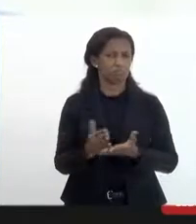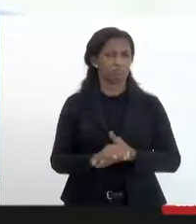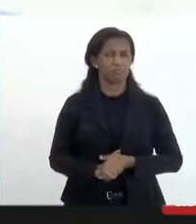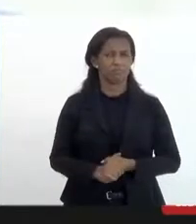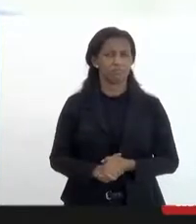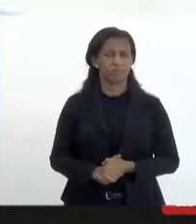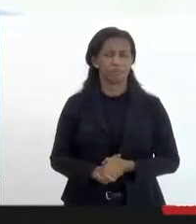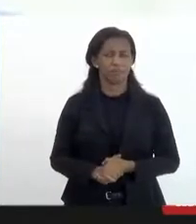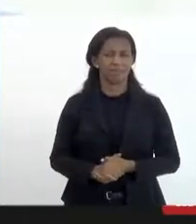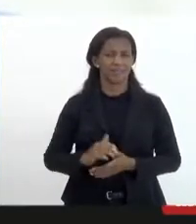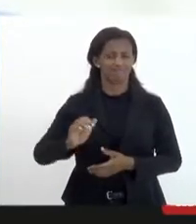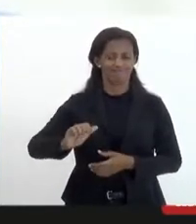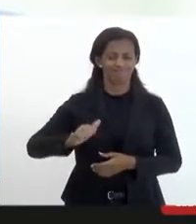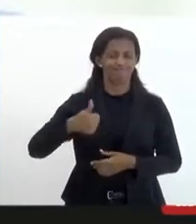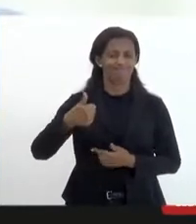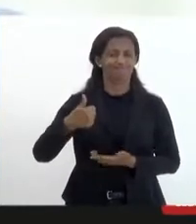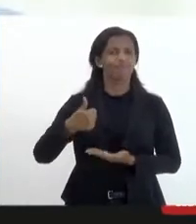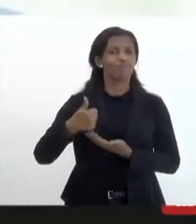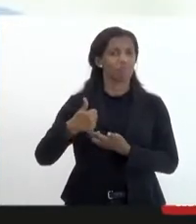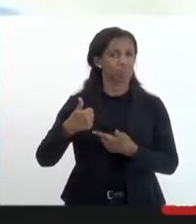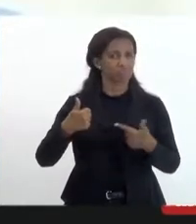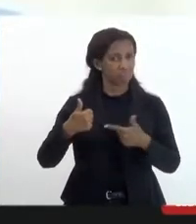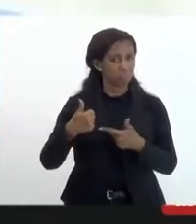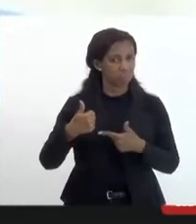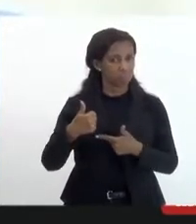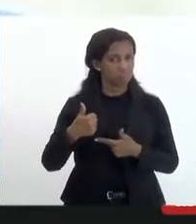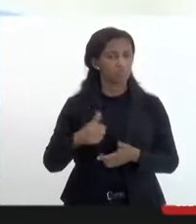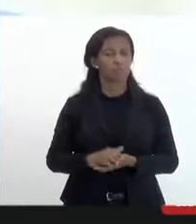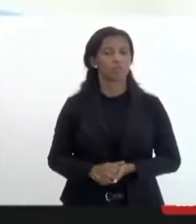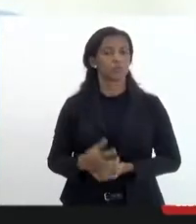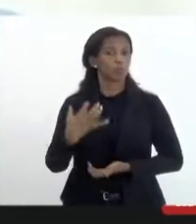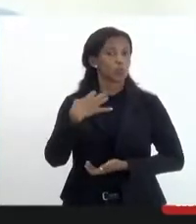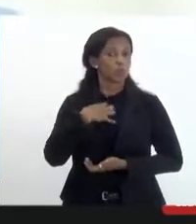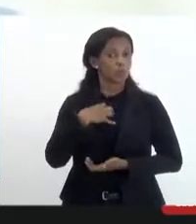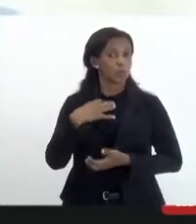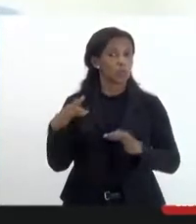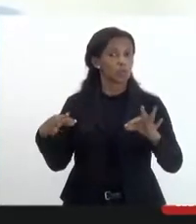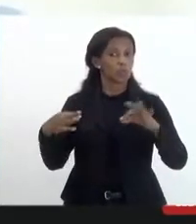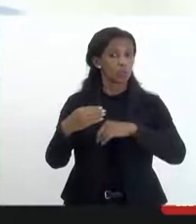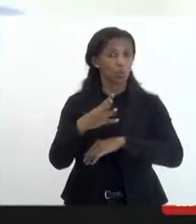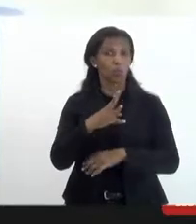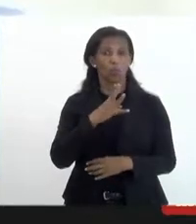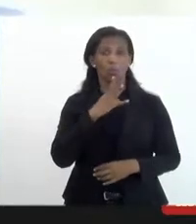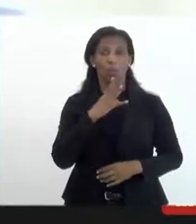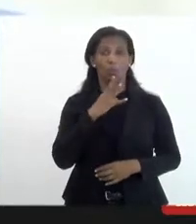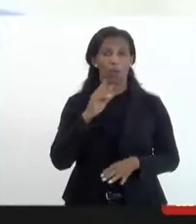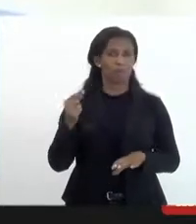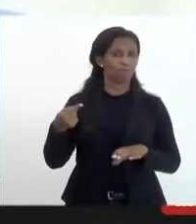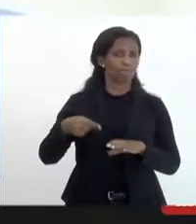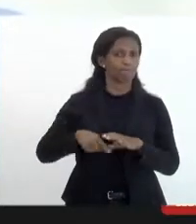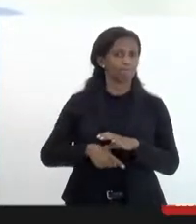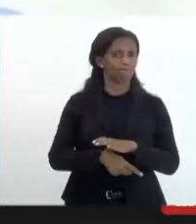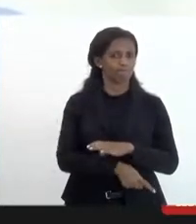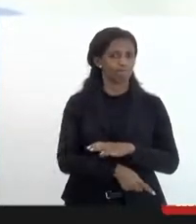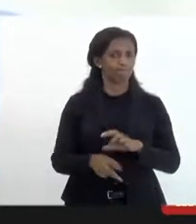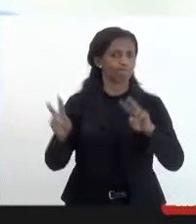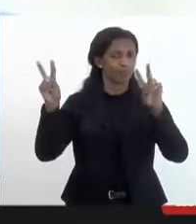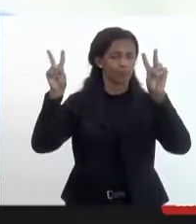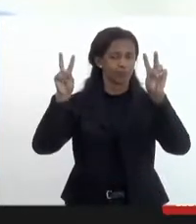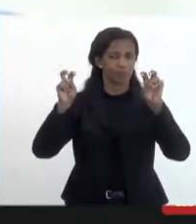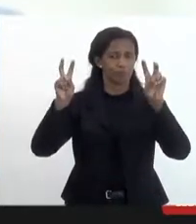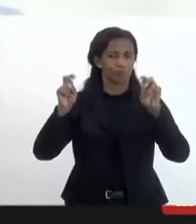bastante positiva, no sentido de que todos conheçam em profundidade esse